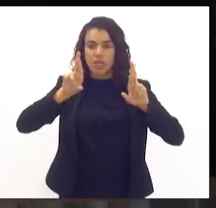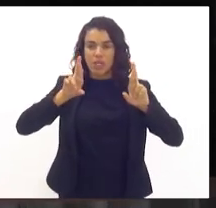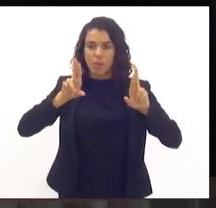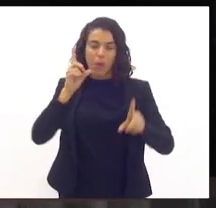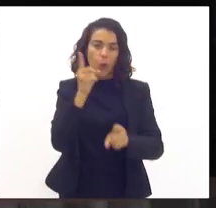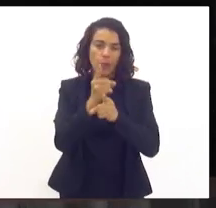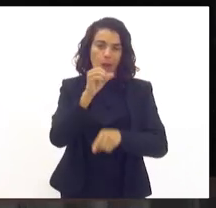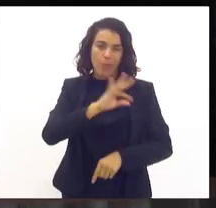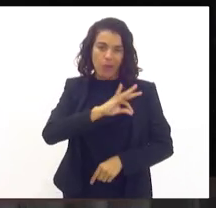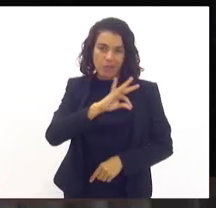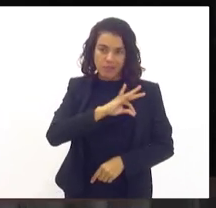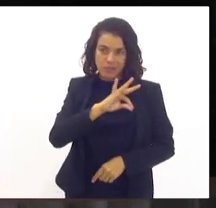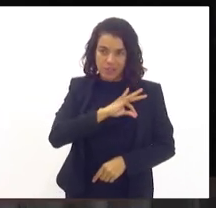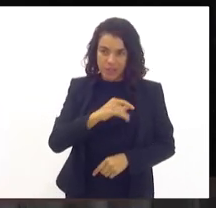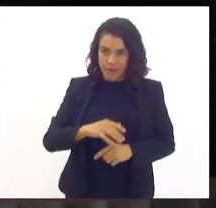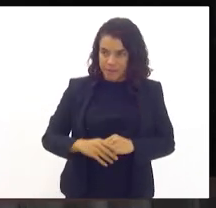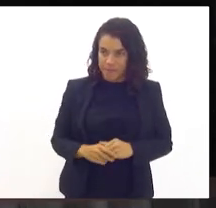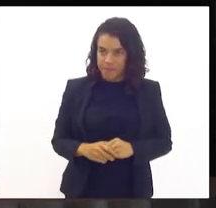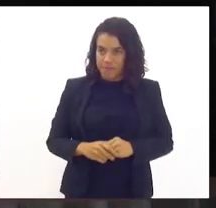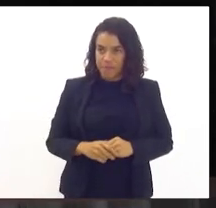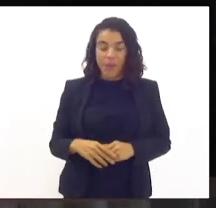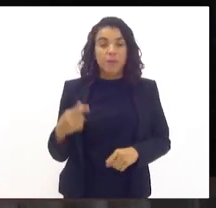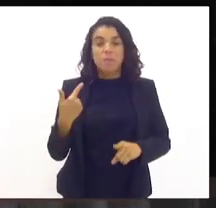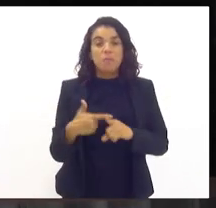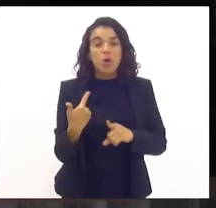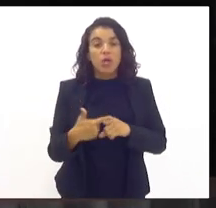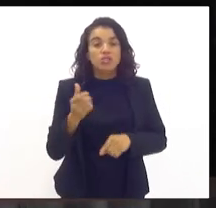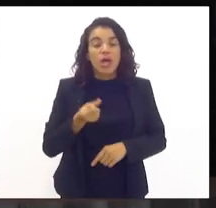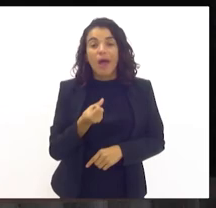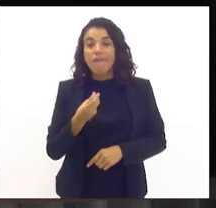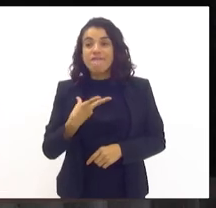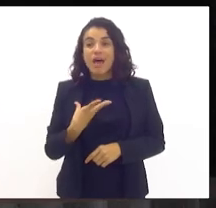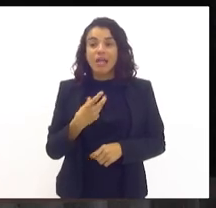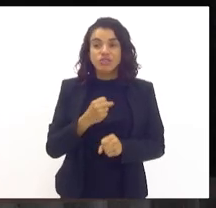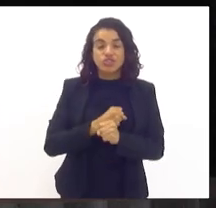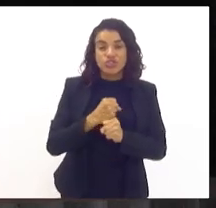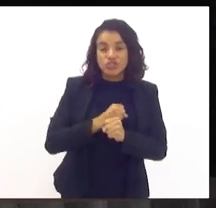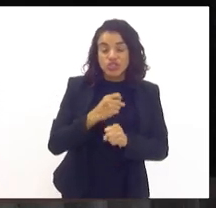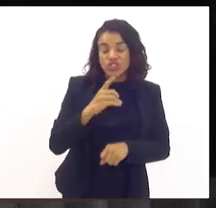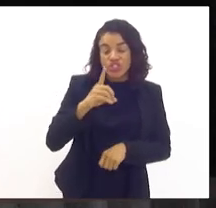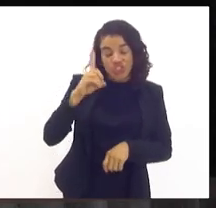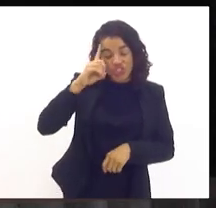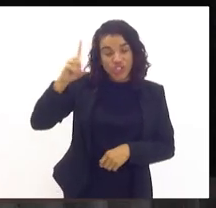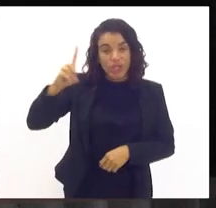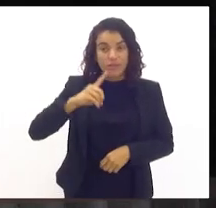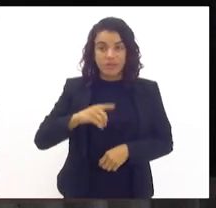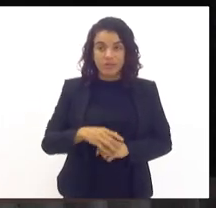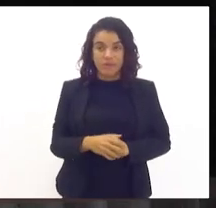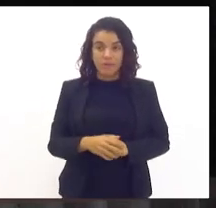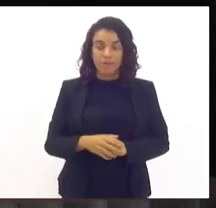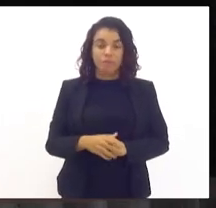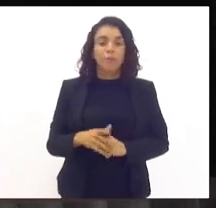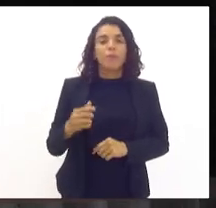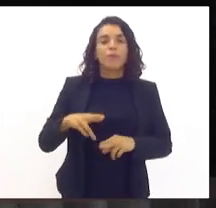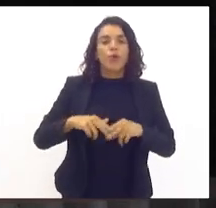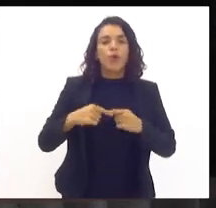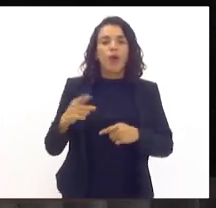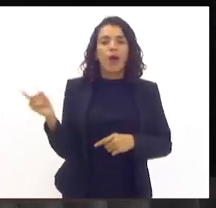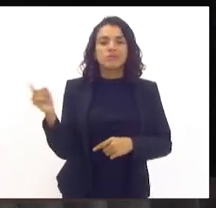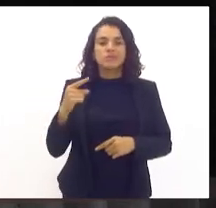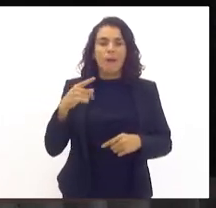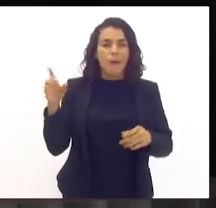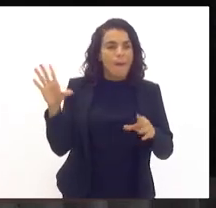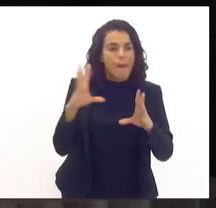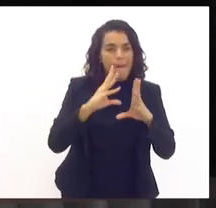porque os caras estavam para matar ou morrer, que já estavam já não sei quantos dias no meio da mata, porque eles agora fazem um acesso, pegando